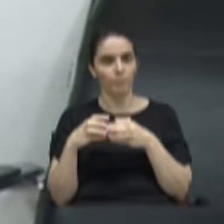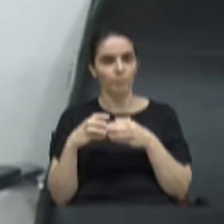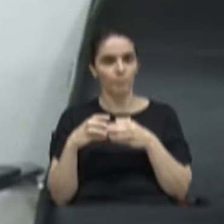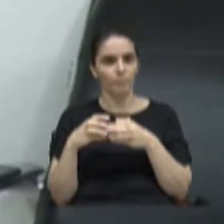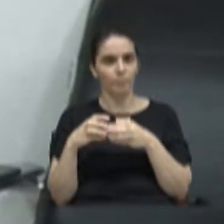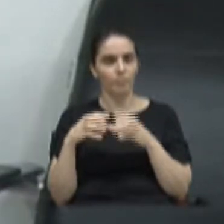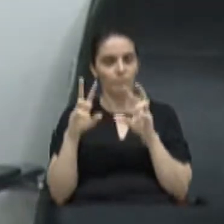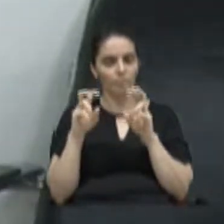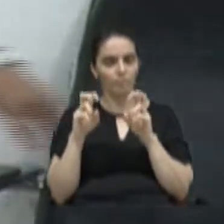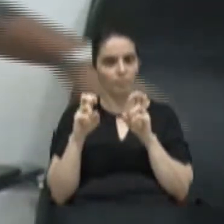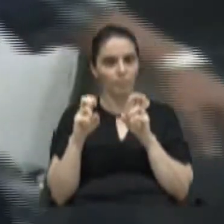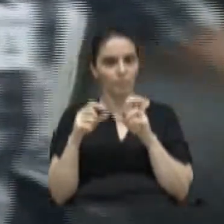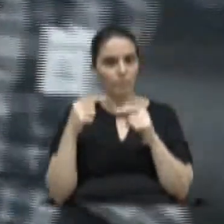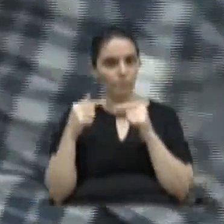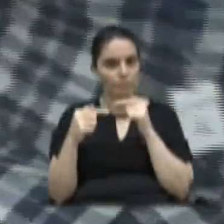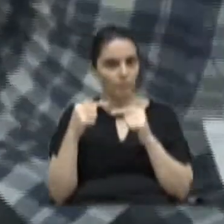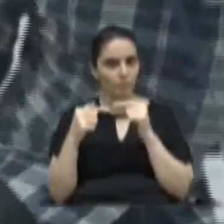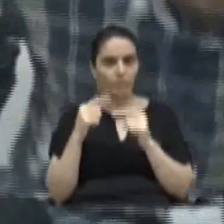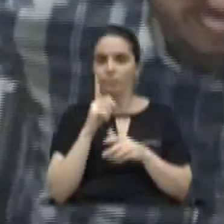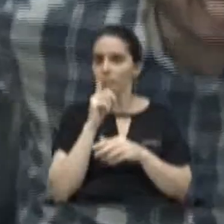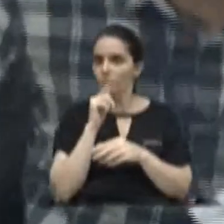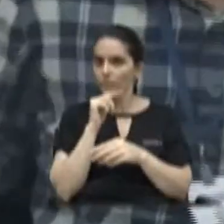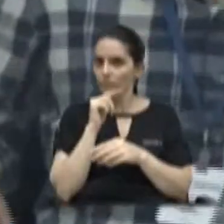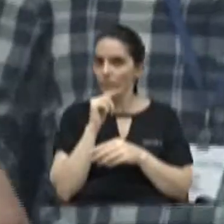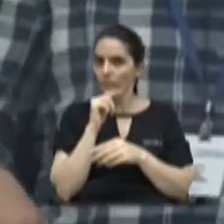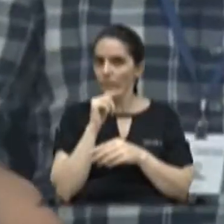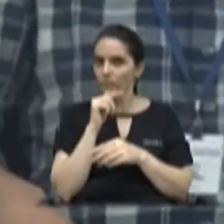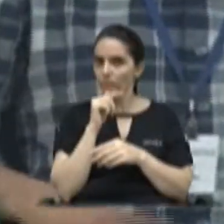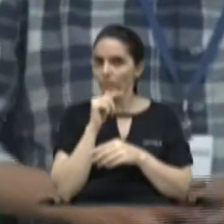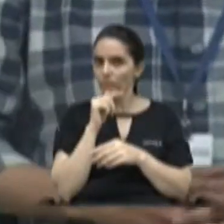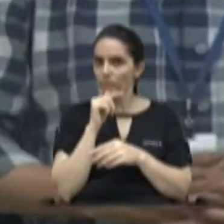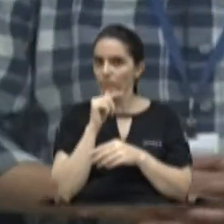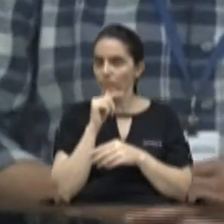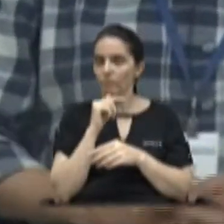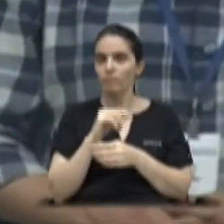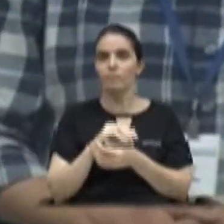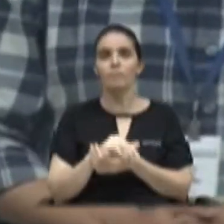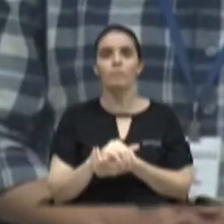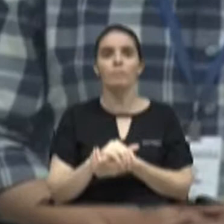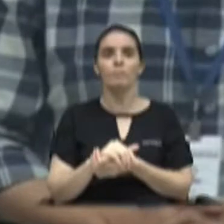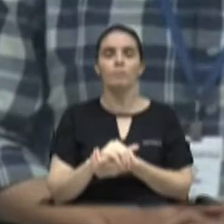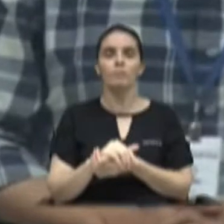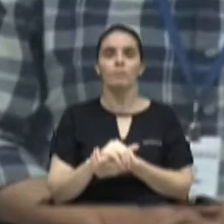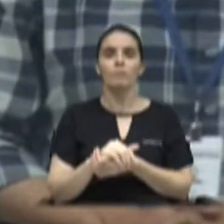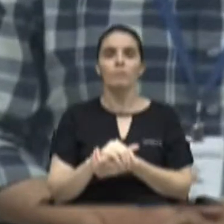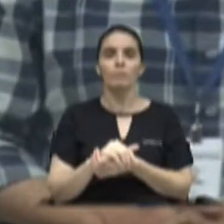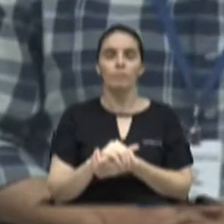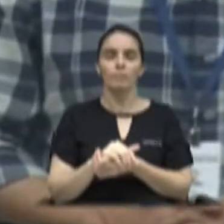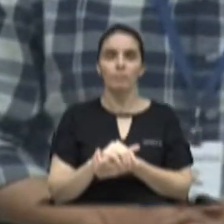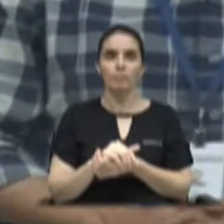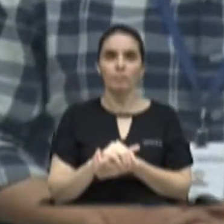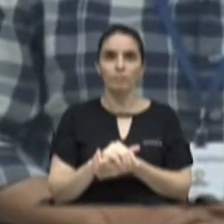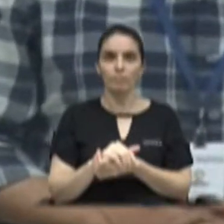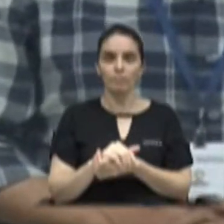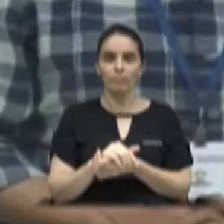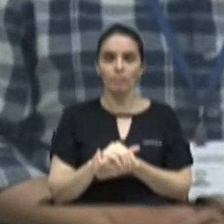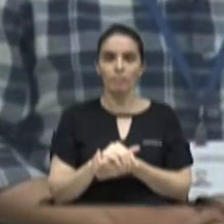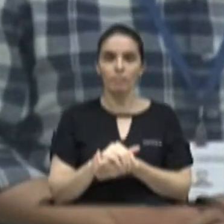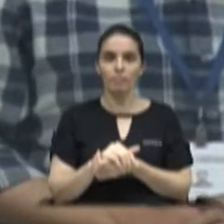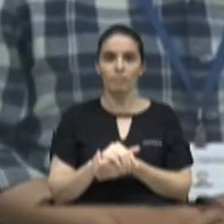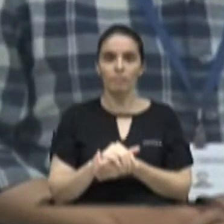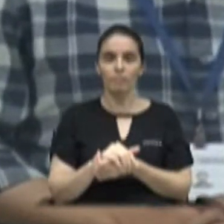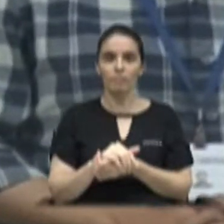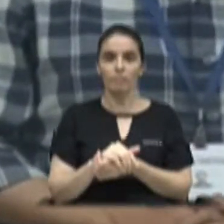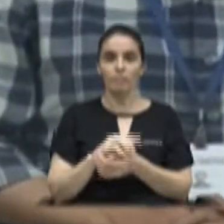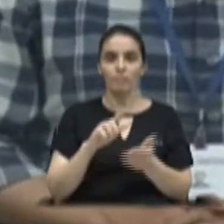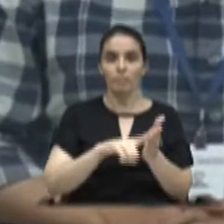assunto sobre a água, fomos comunicados por quê? Por onde? Pela primeira capa da